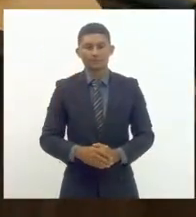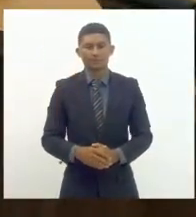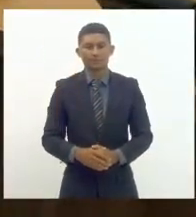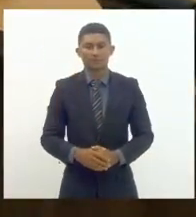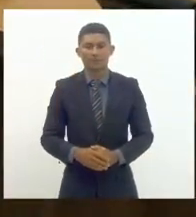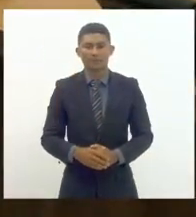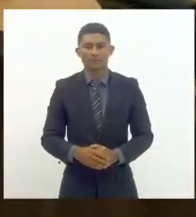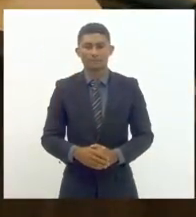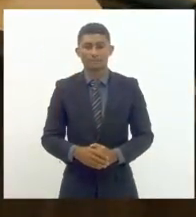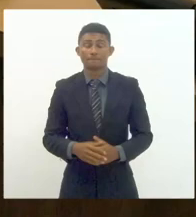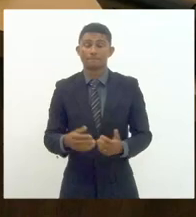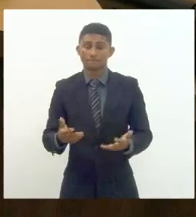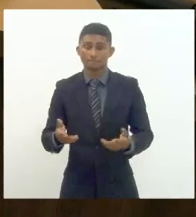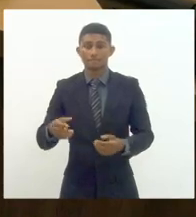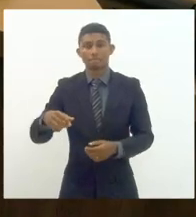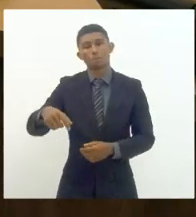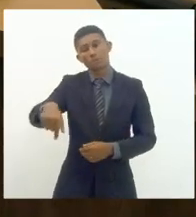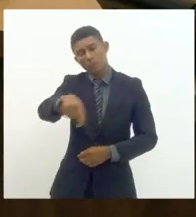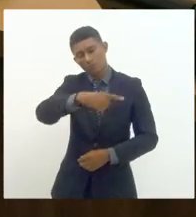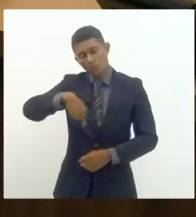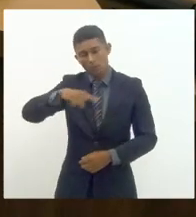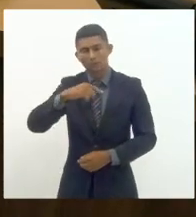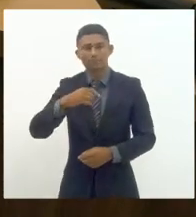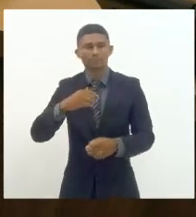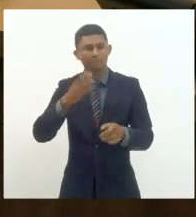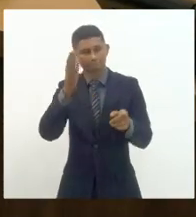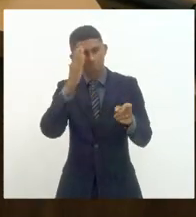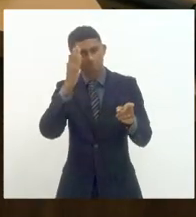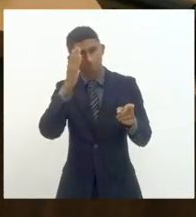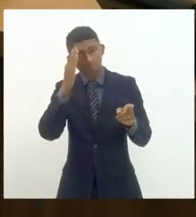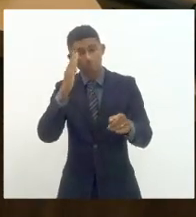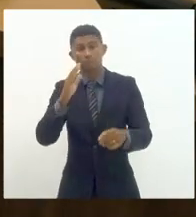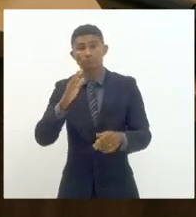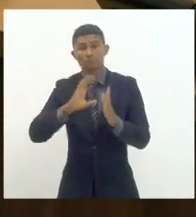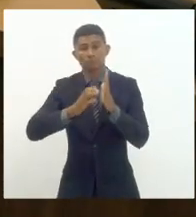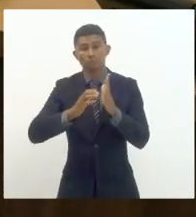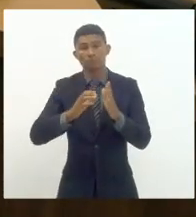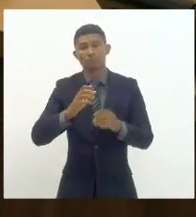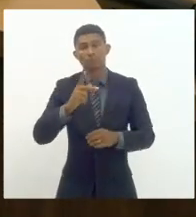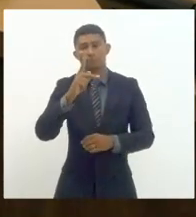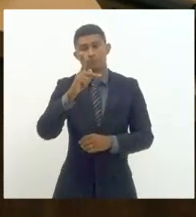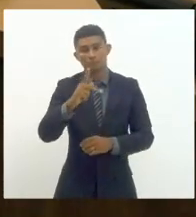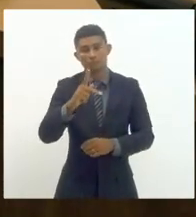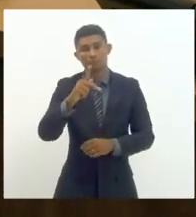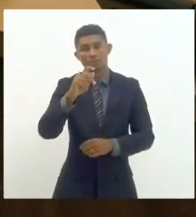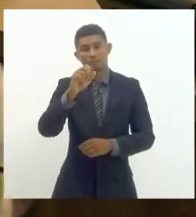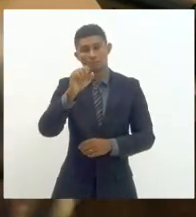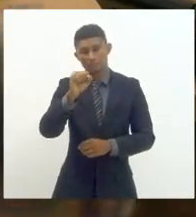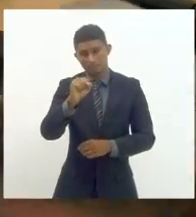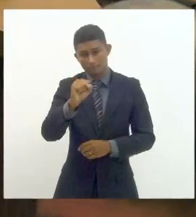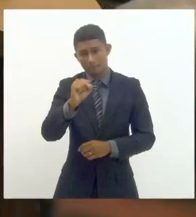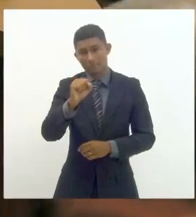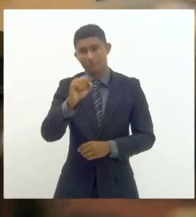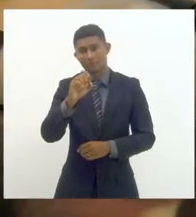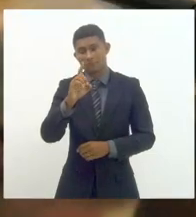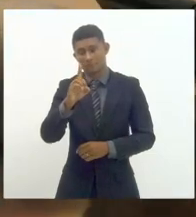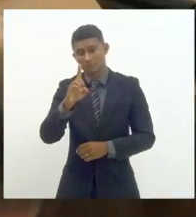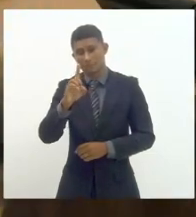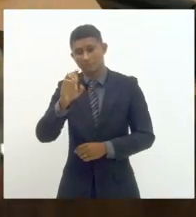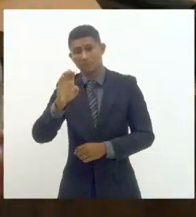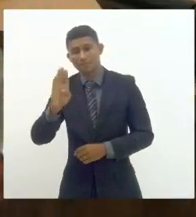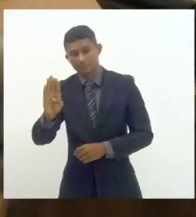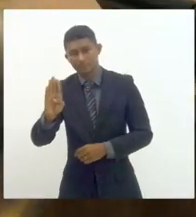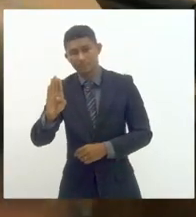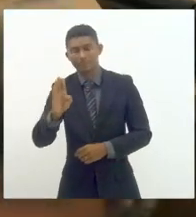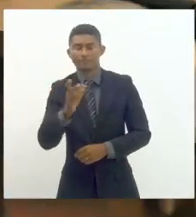E nós somos, como Vossa Excelência sabe, do PC, do PSD do B. Quer dizer, do